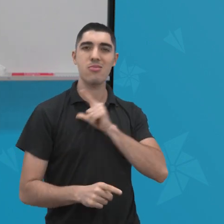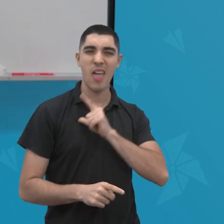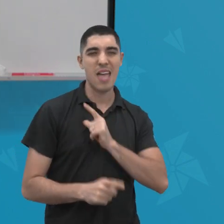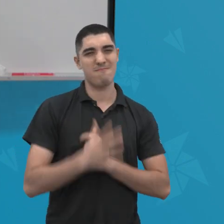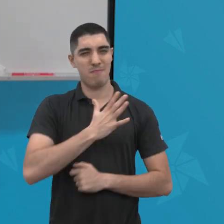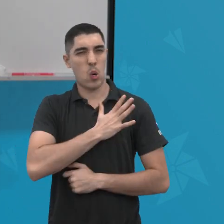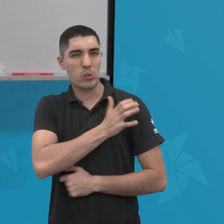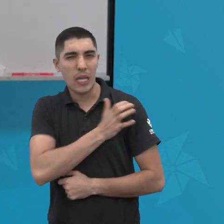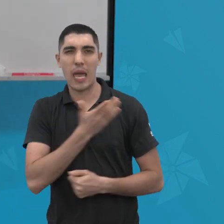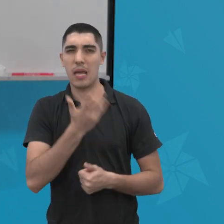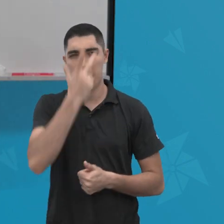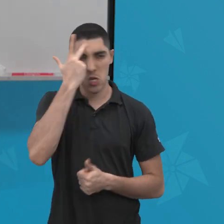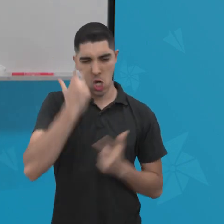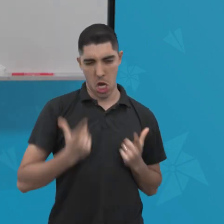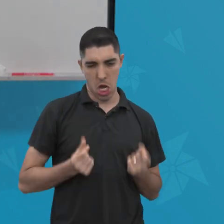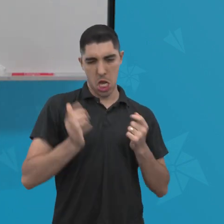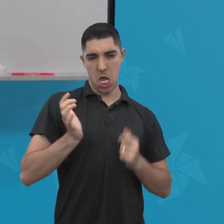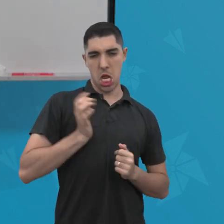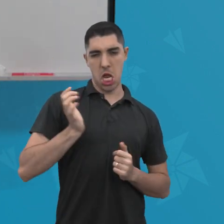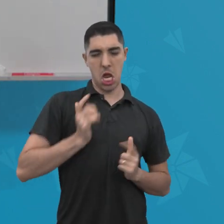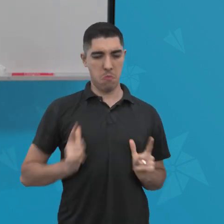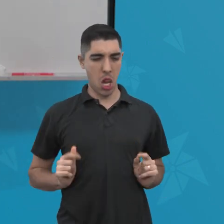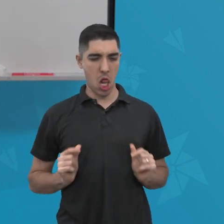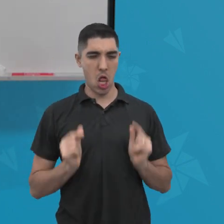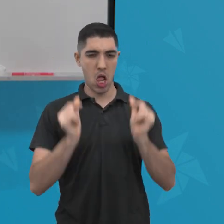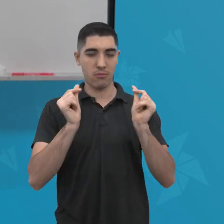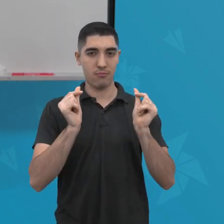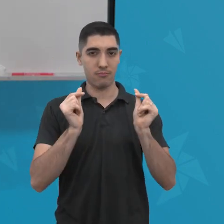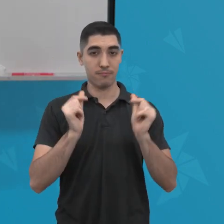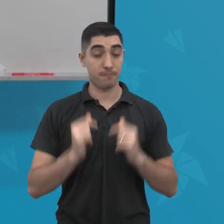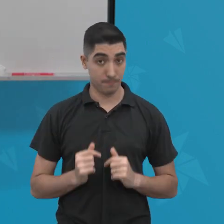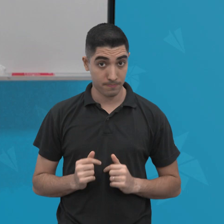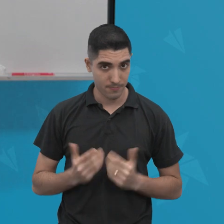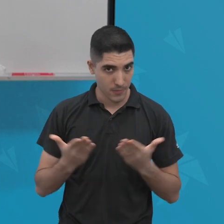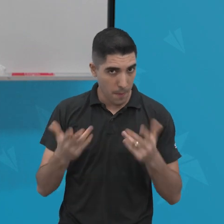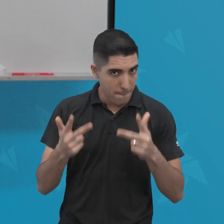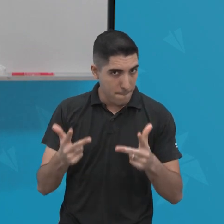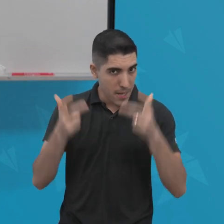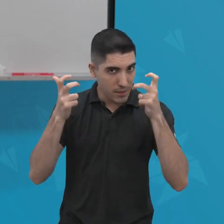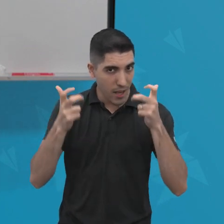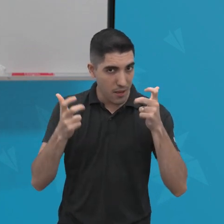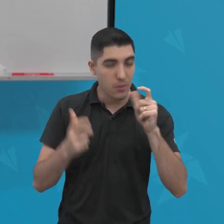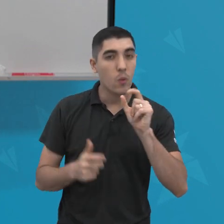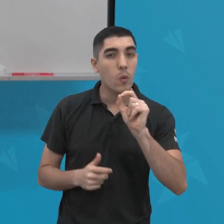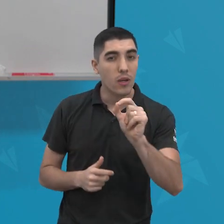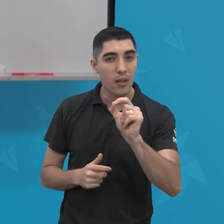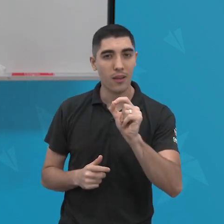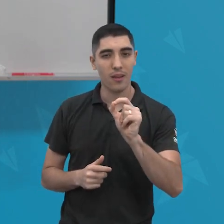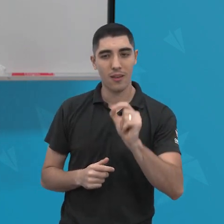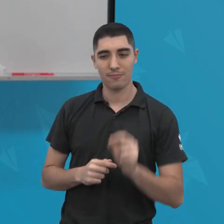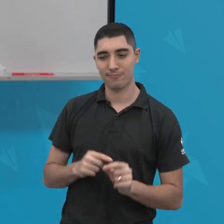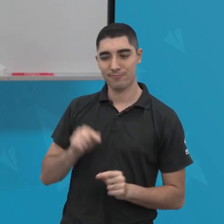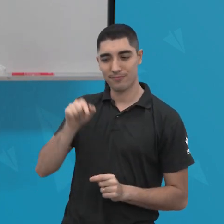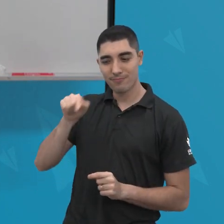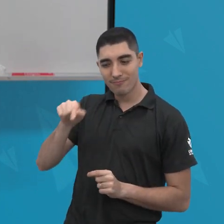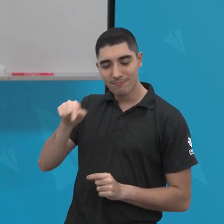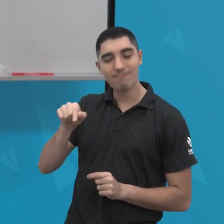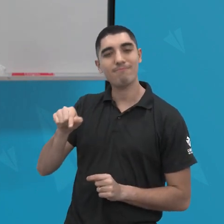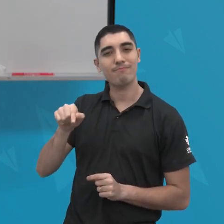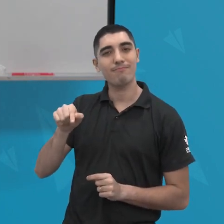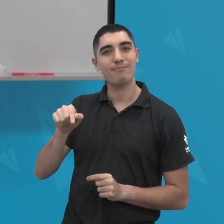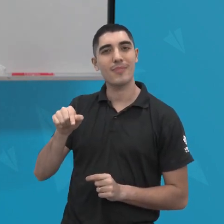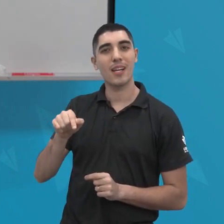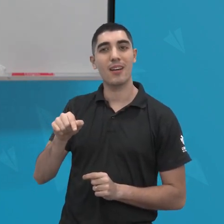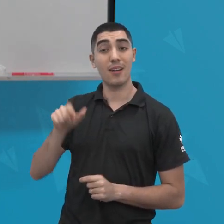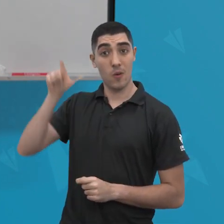riquezas, né? Então aqui a gente tem um elemento central, o coração, digamos,